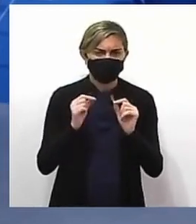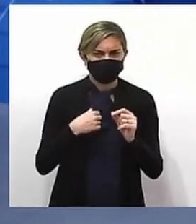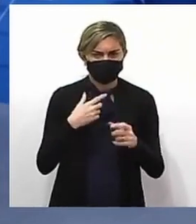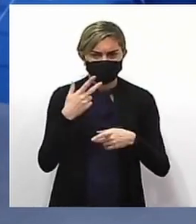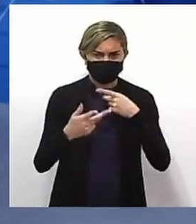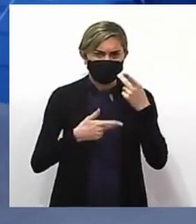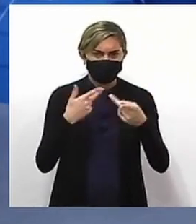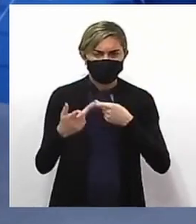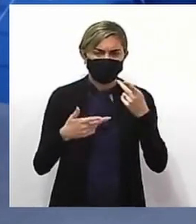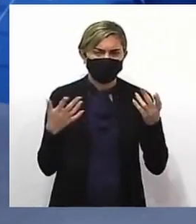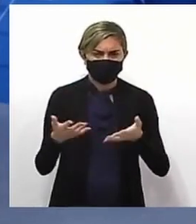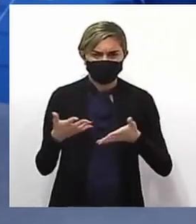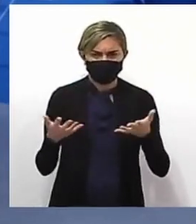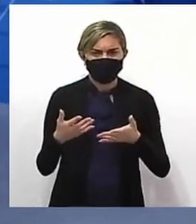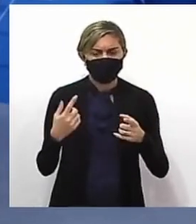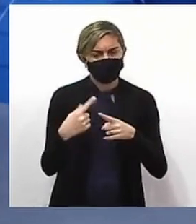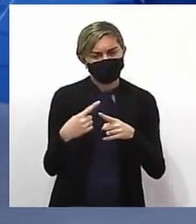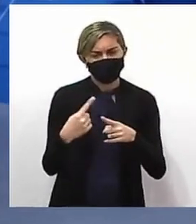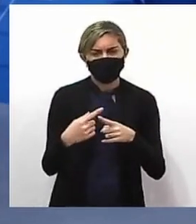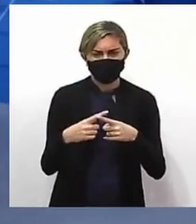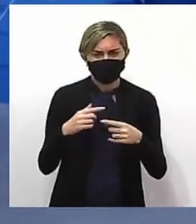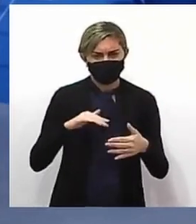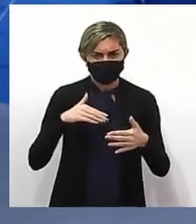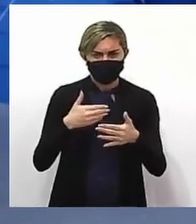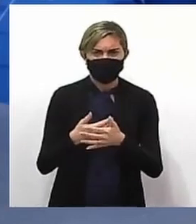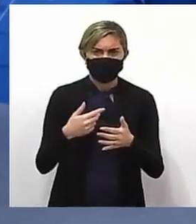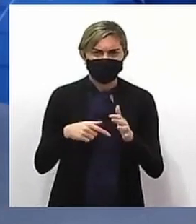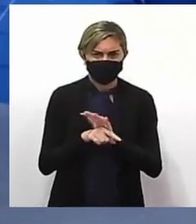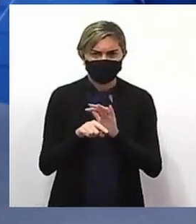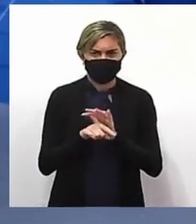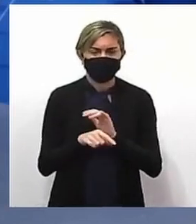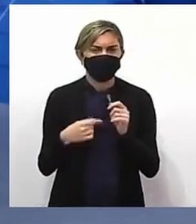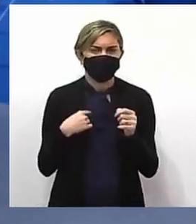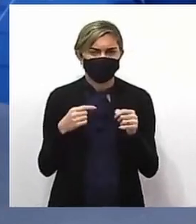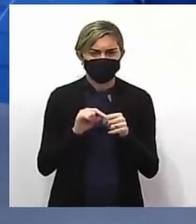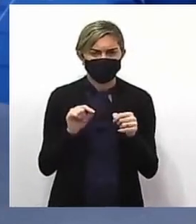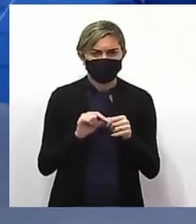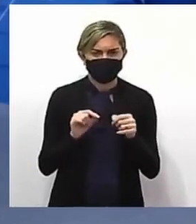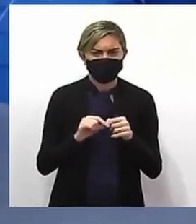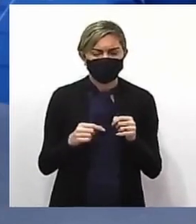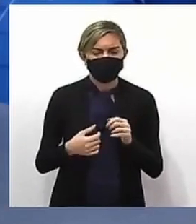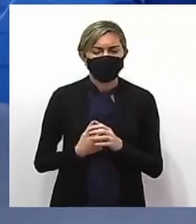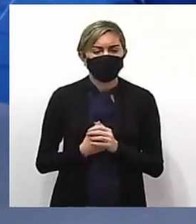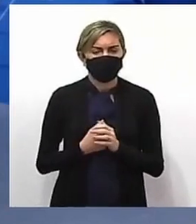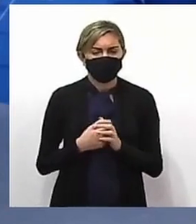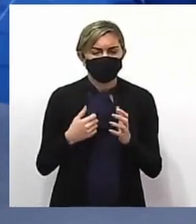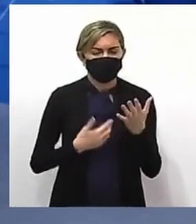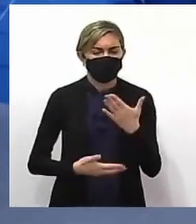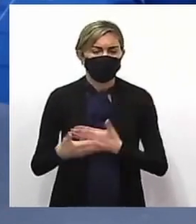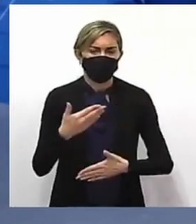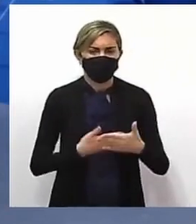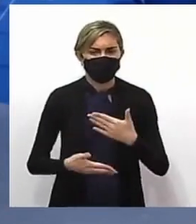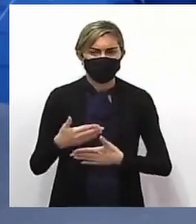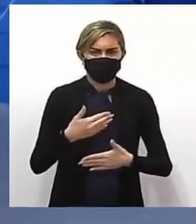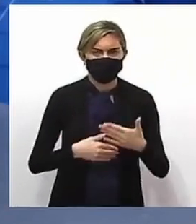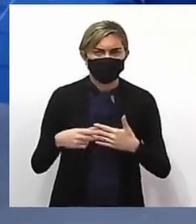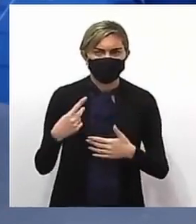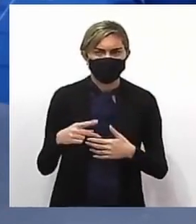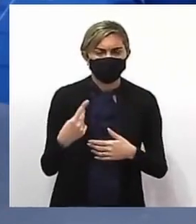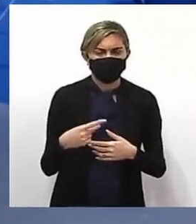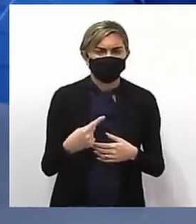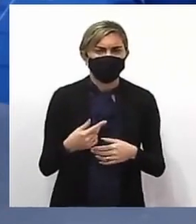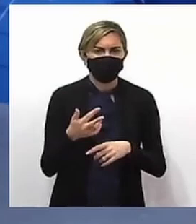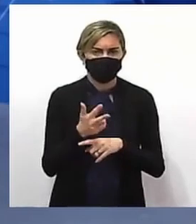falando agora. Porque a próxima pergunta que eu vou te fazer, Ana, é a relação aí do teu